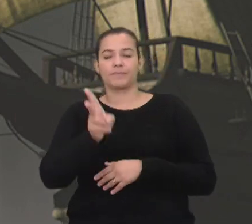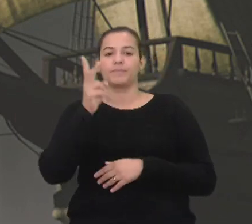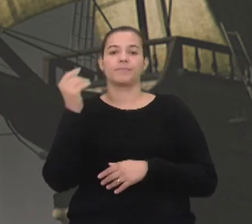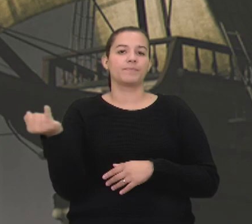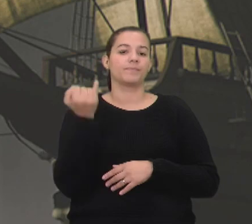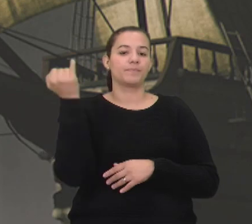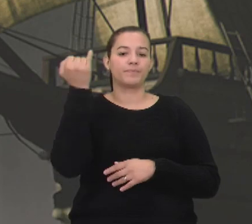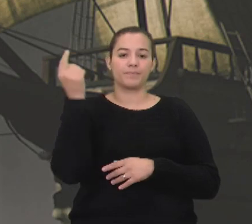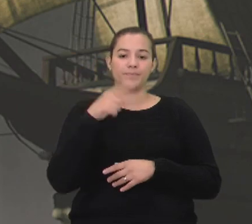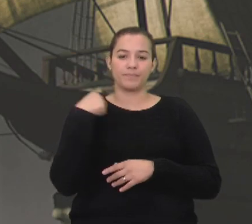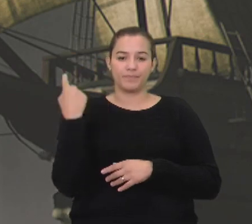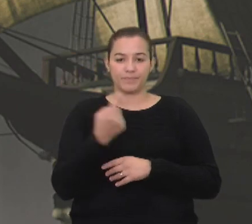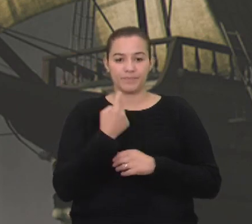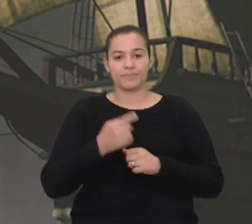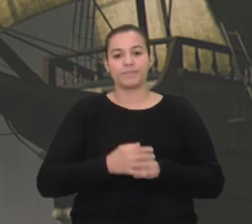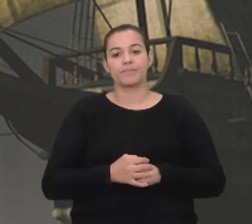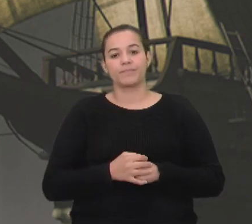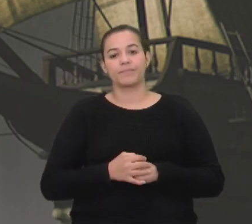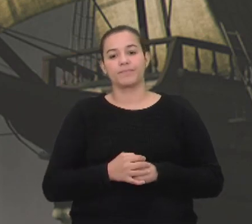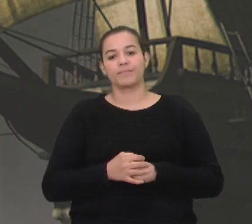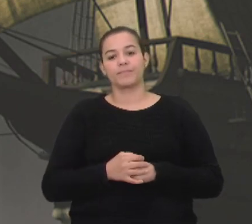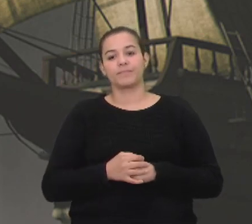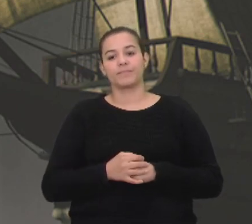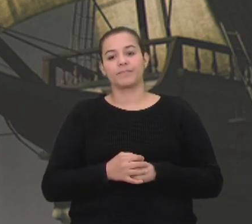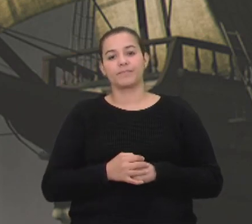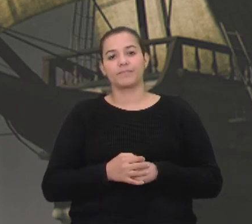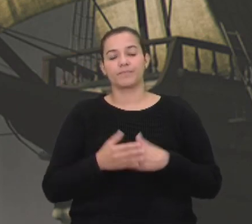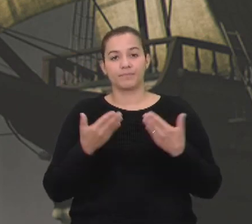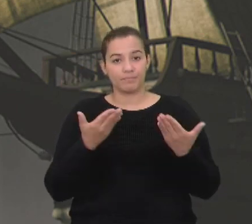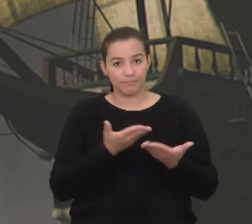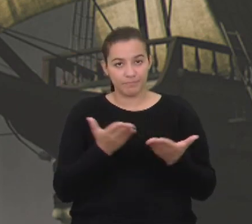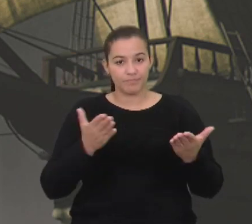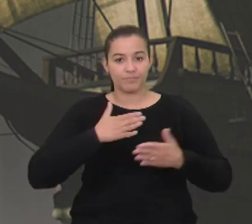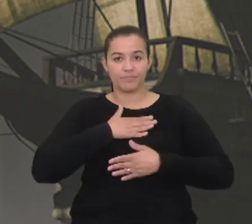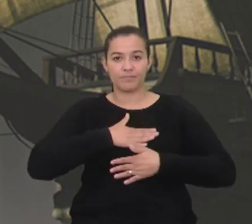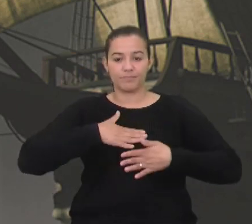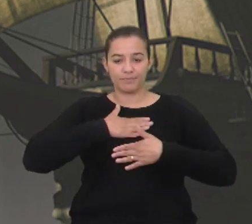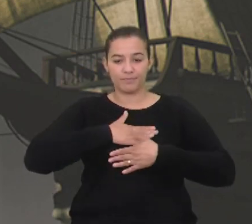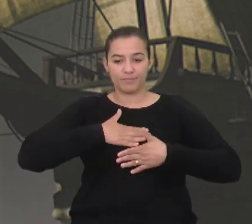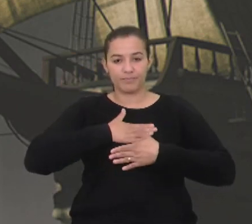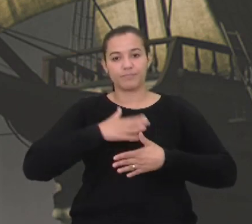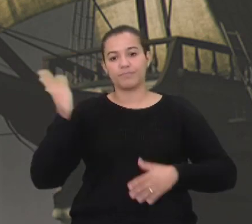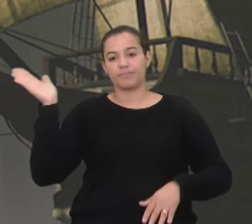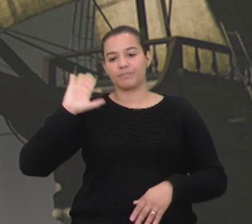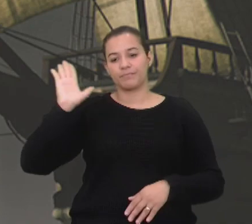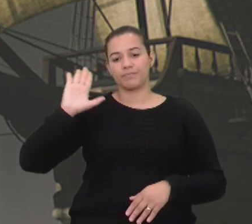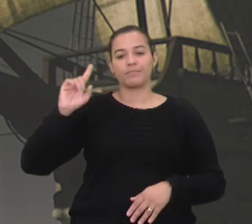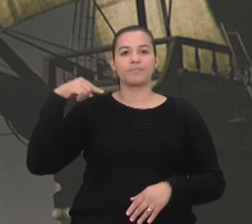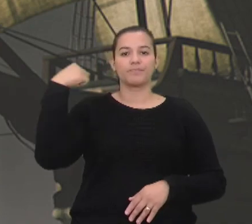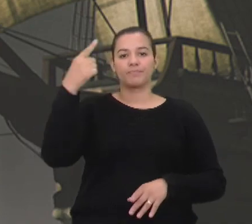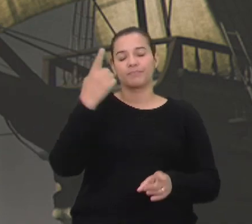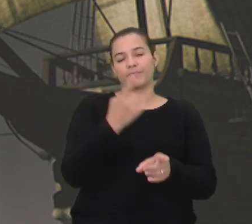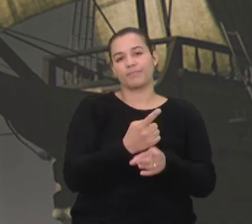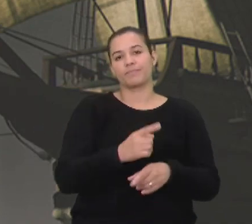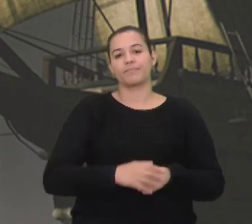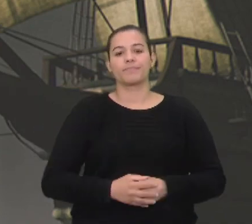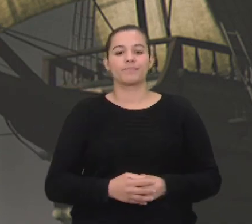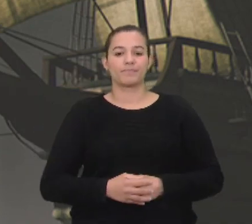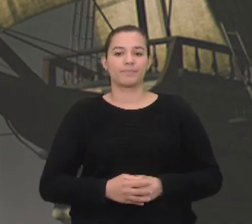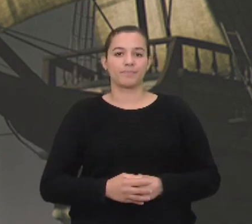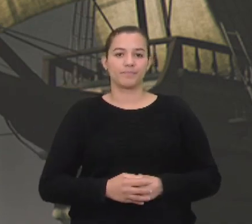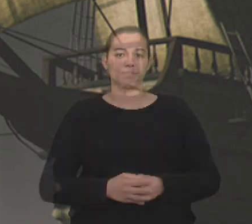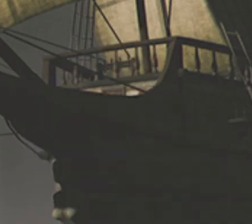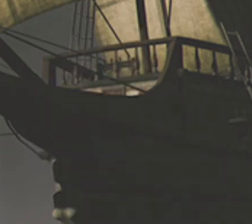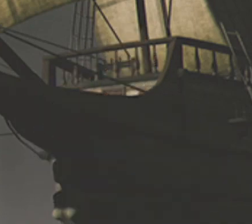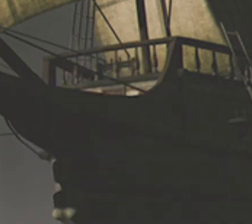para a gente, tá bom? Pessoal, então espero que vocês tenham gostado. Tchau, tchau, até a próxima aula então, tá bom? Valeu!